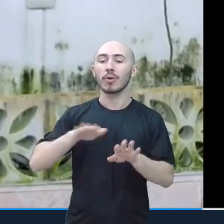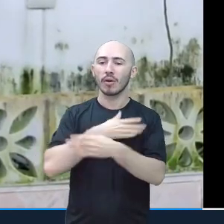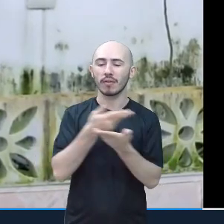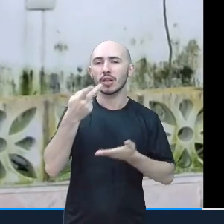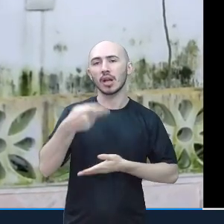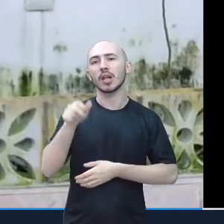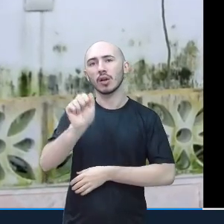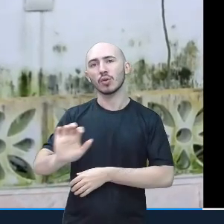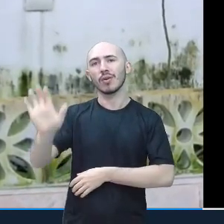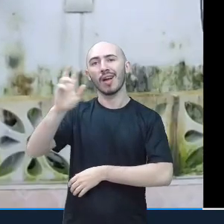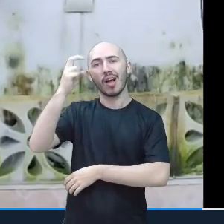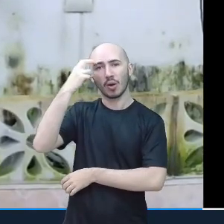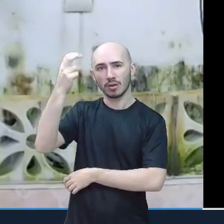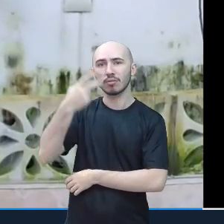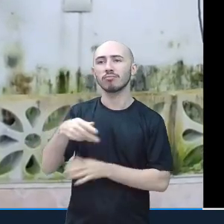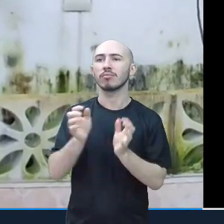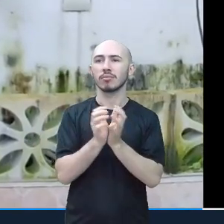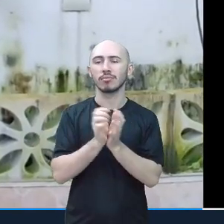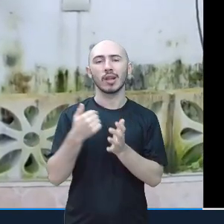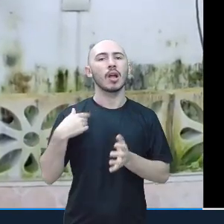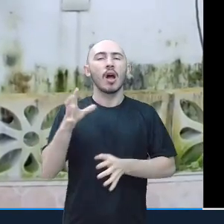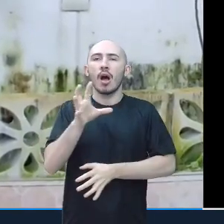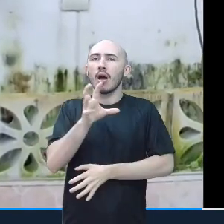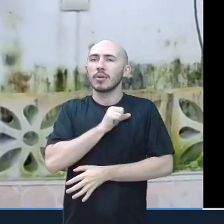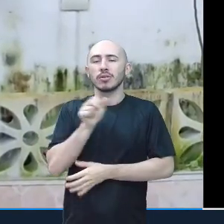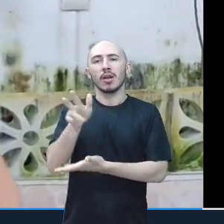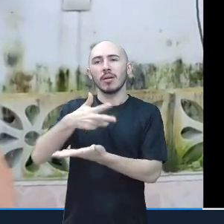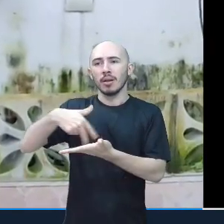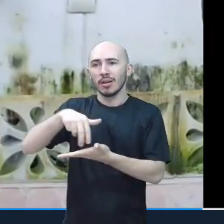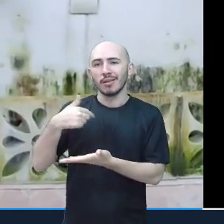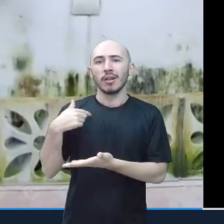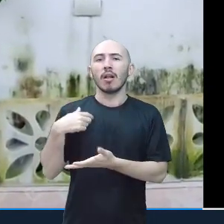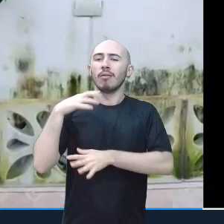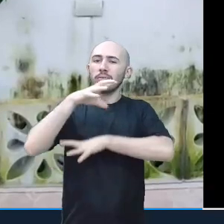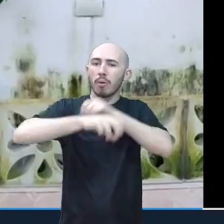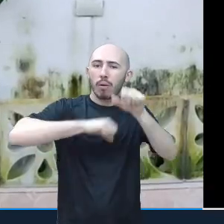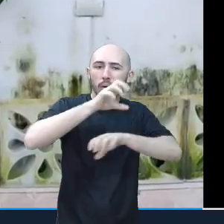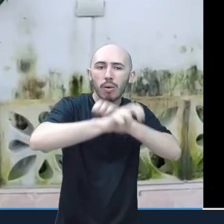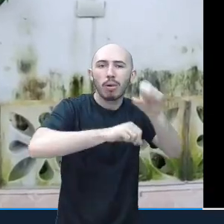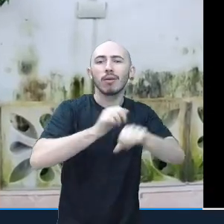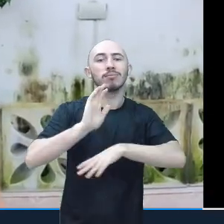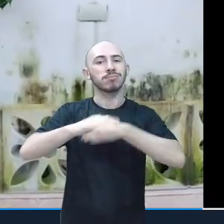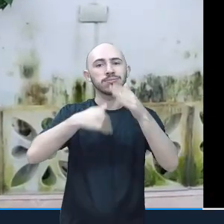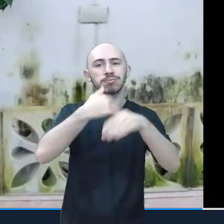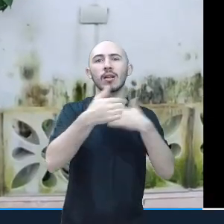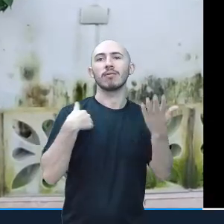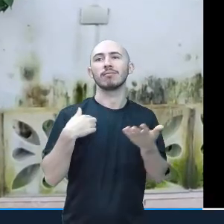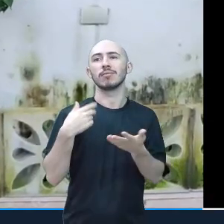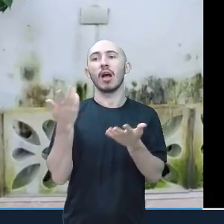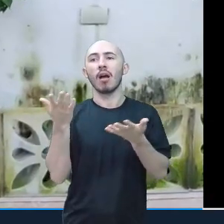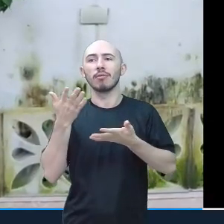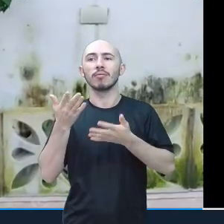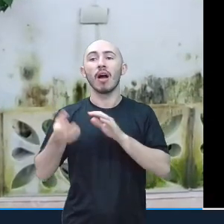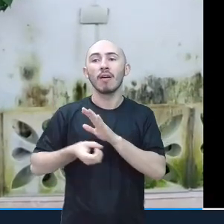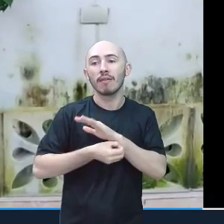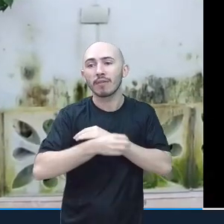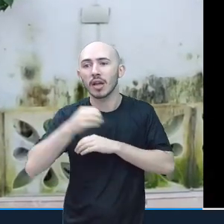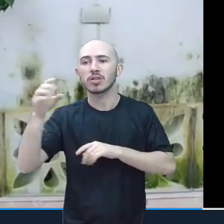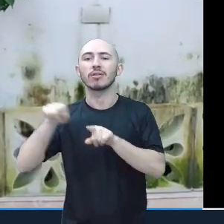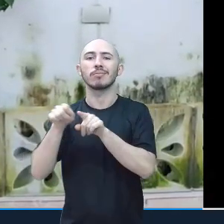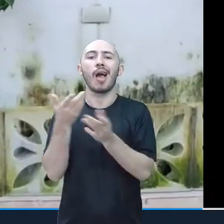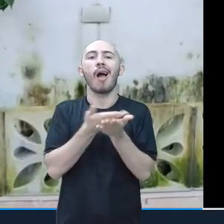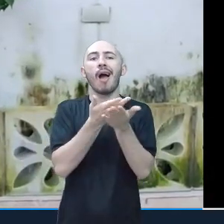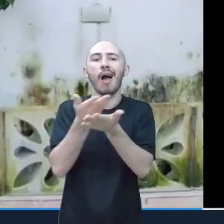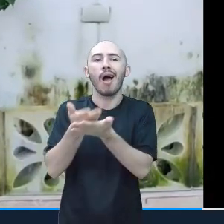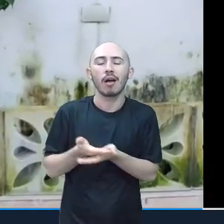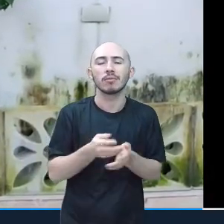Recife. E então me apaixonei pela dança e nisso eu fui buscando evoluir mais ainda nela, viajando e fazendo bastante aulas. E nisso eu quis